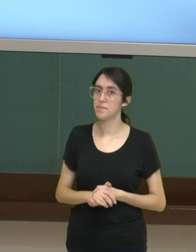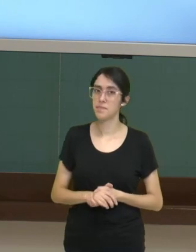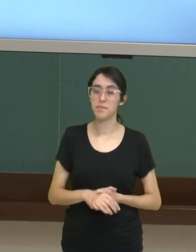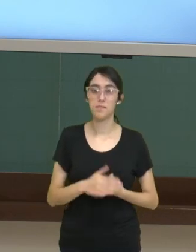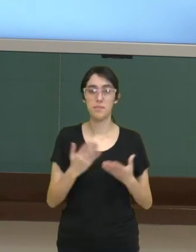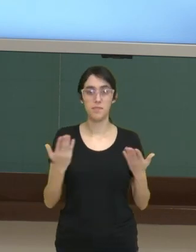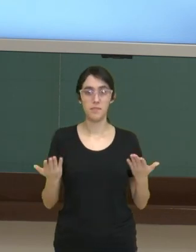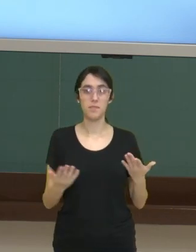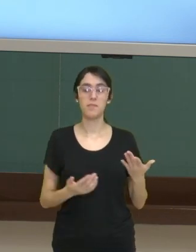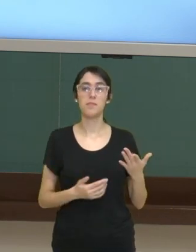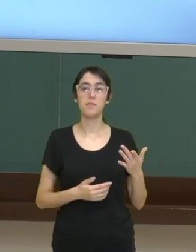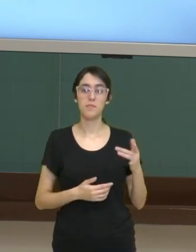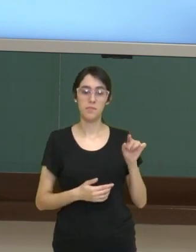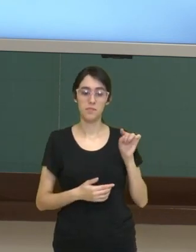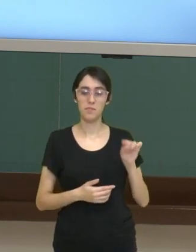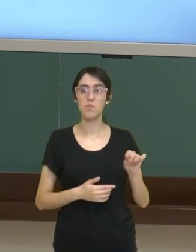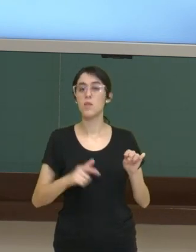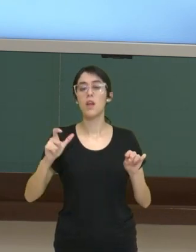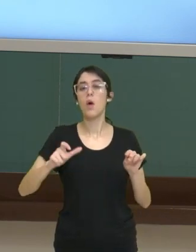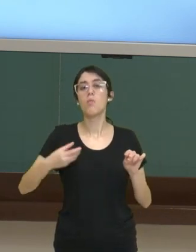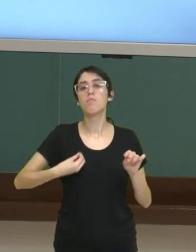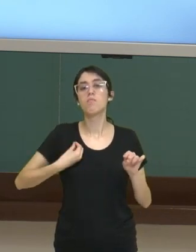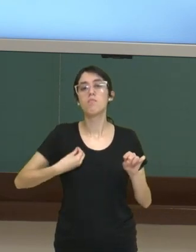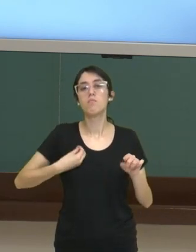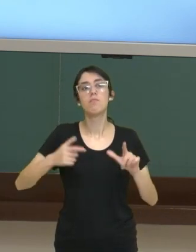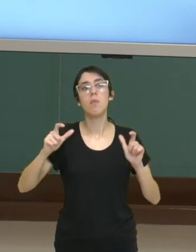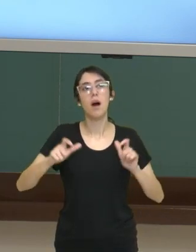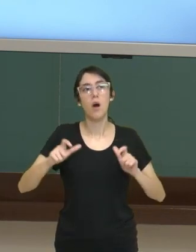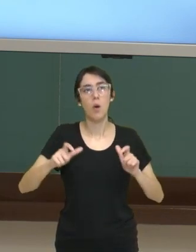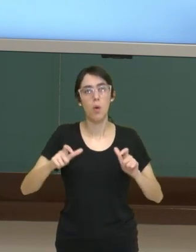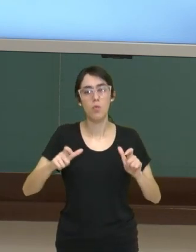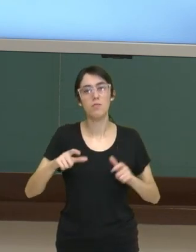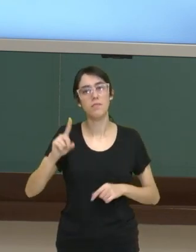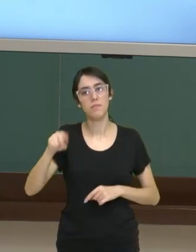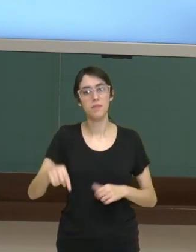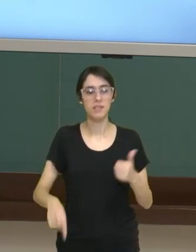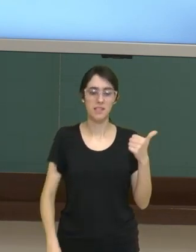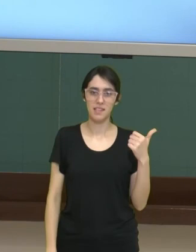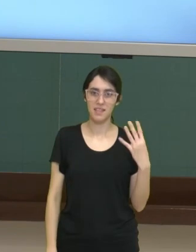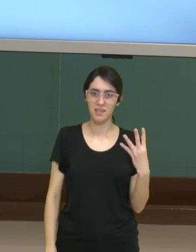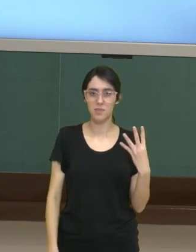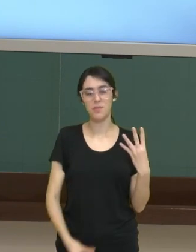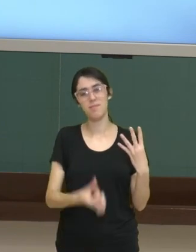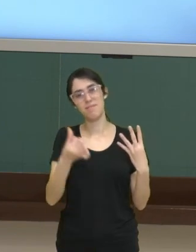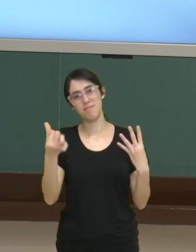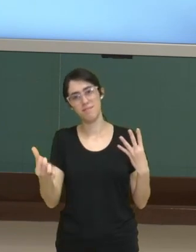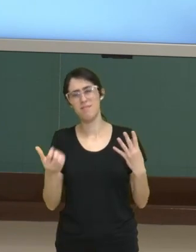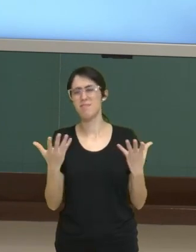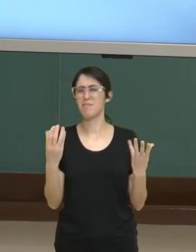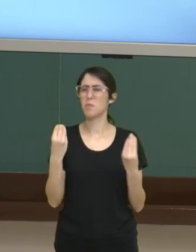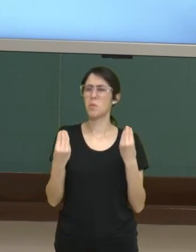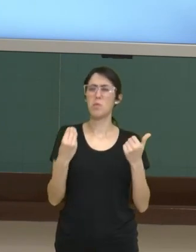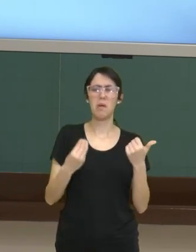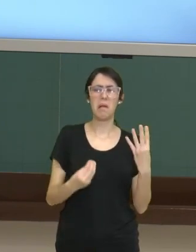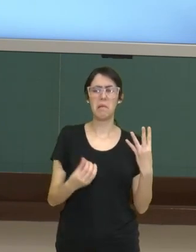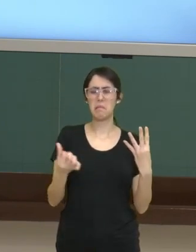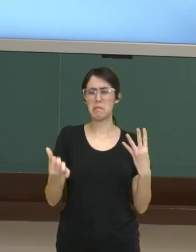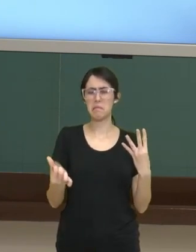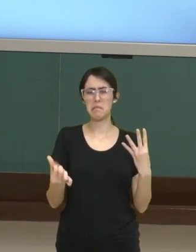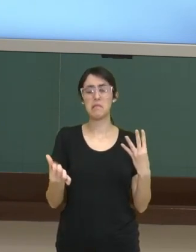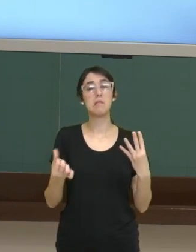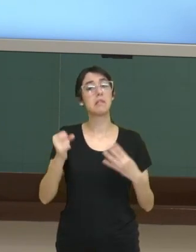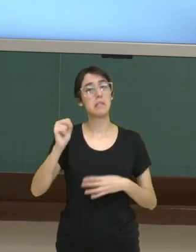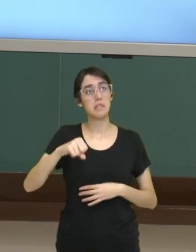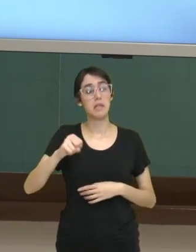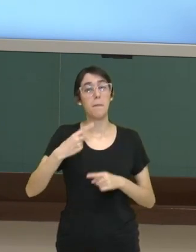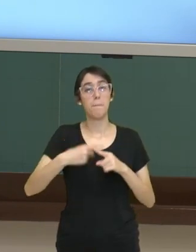o ponto onde ele vai estar sendo localizado vai ser exatamente 14 e 6. Mas como 14 e 6? Sim, porque